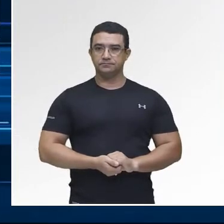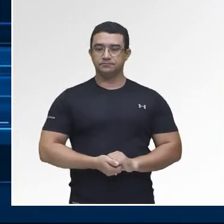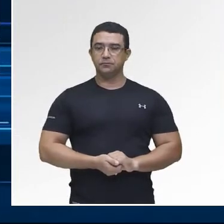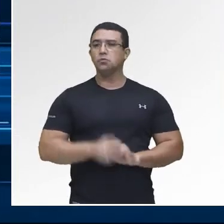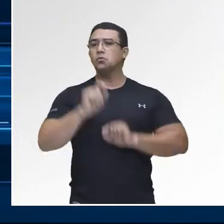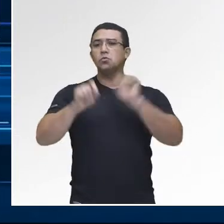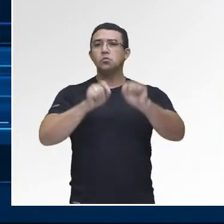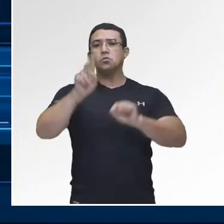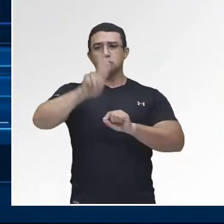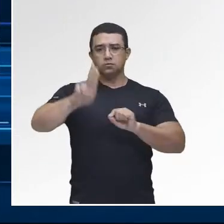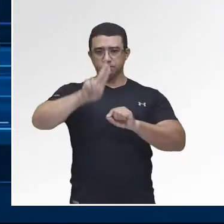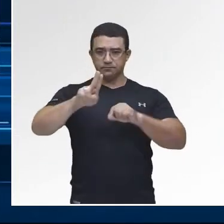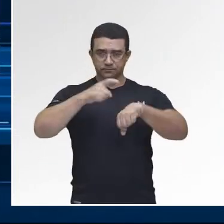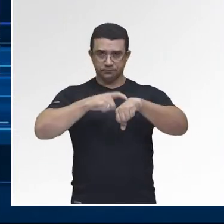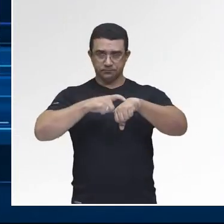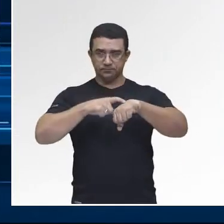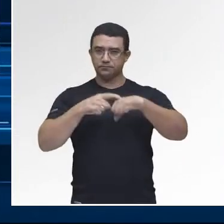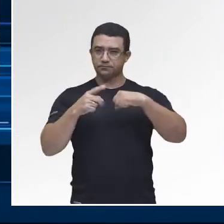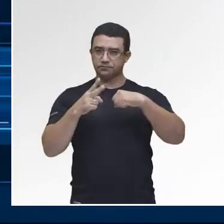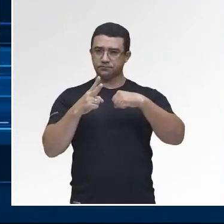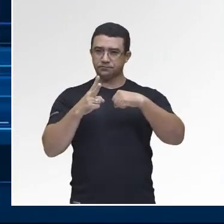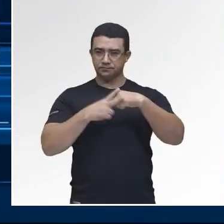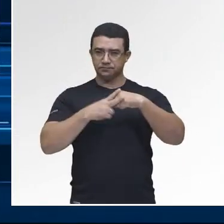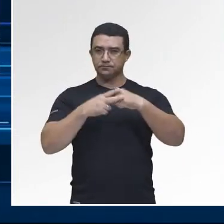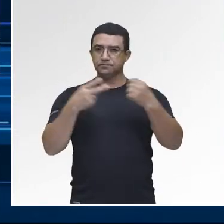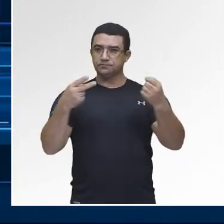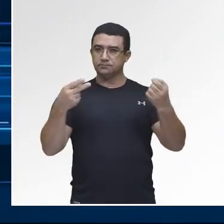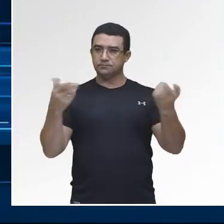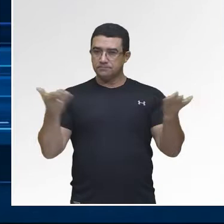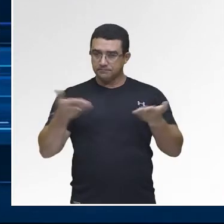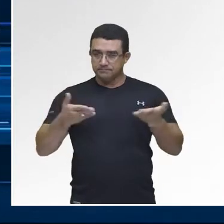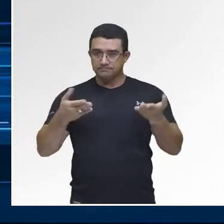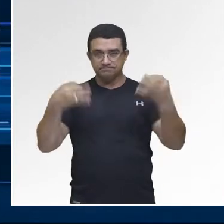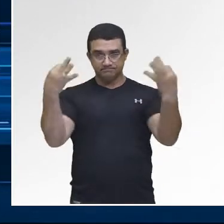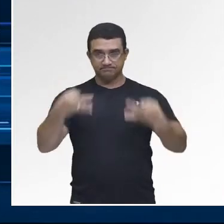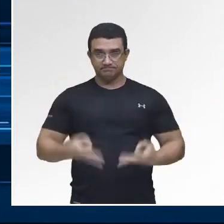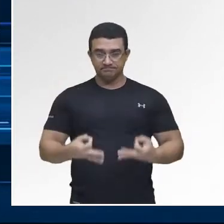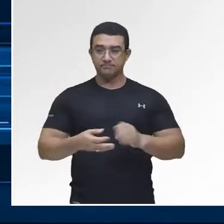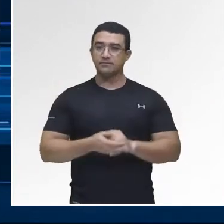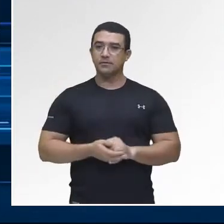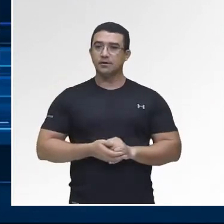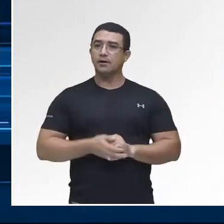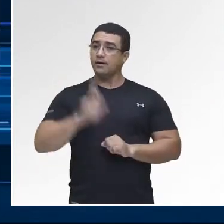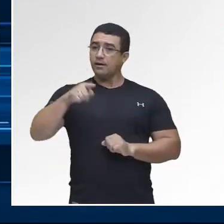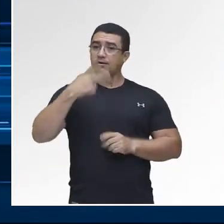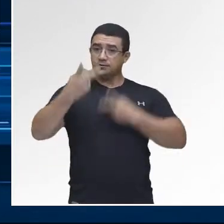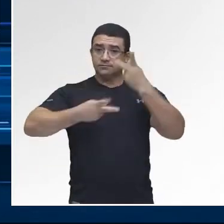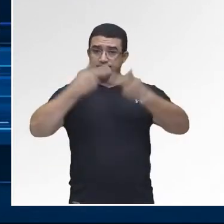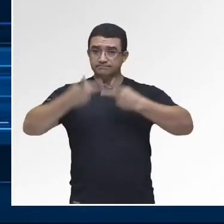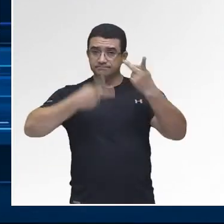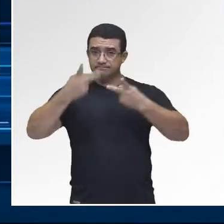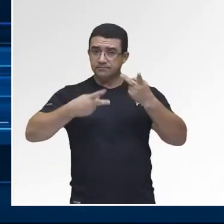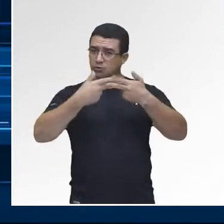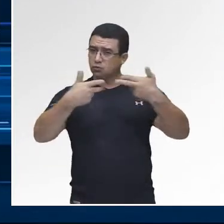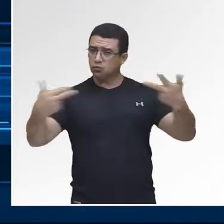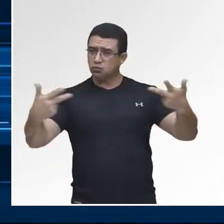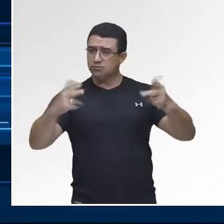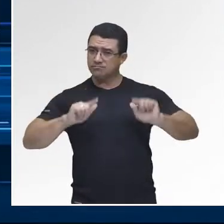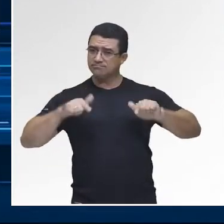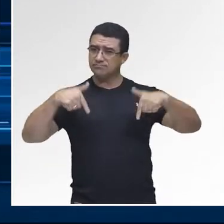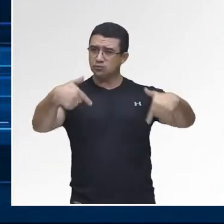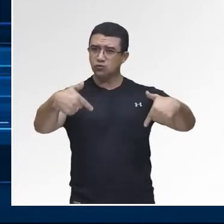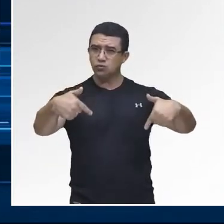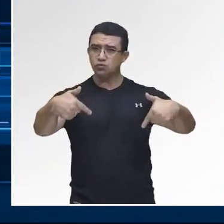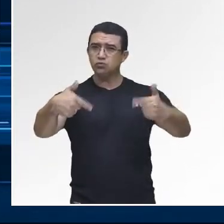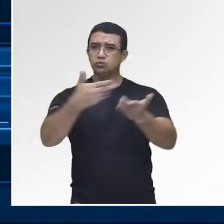utilizo então o Present Perfect? Nós utilizamos o Present Perfect para falar de ações iniciadas no passado e andamento no